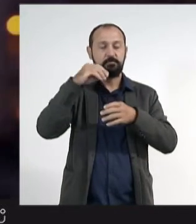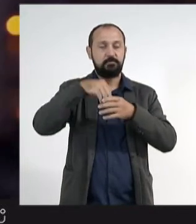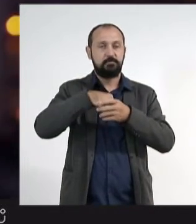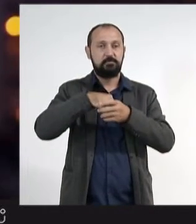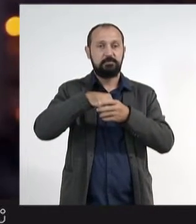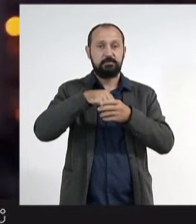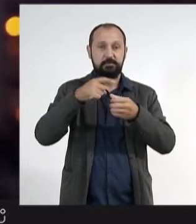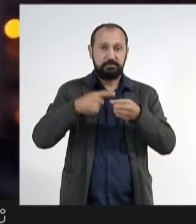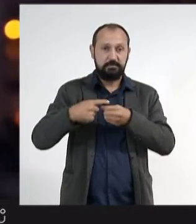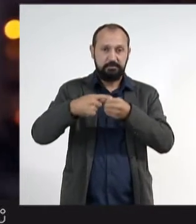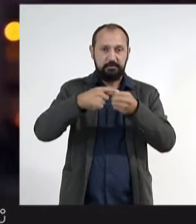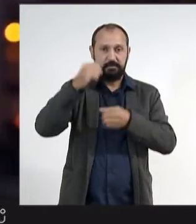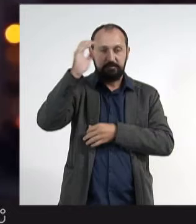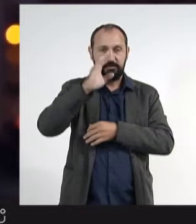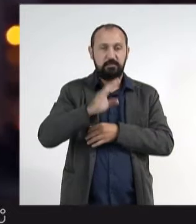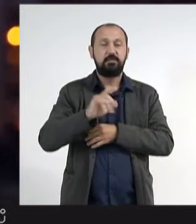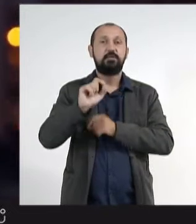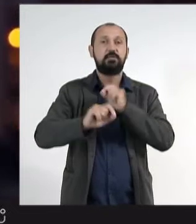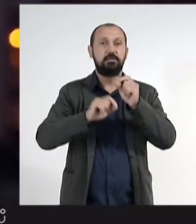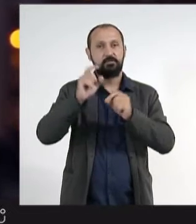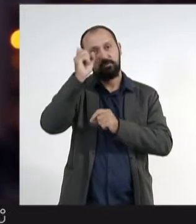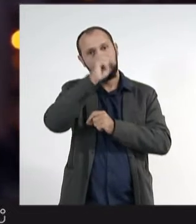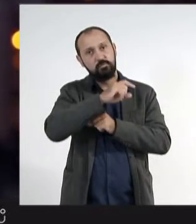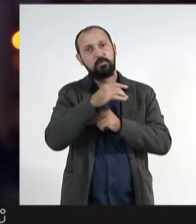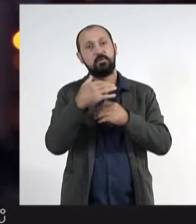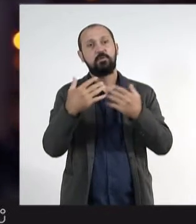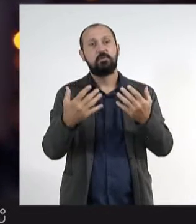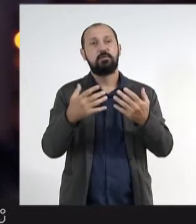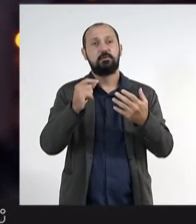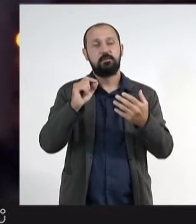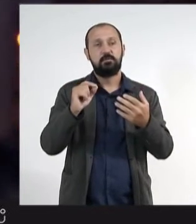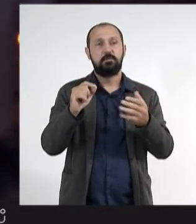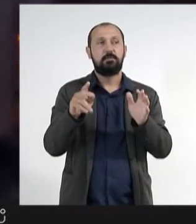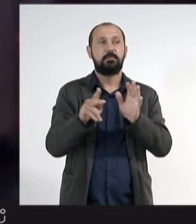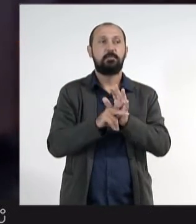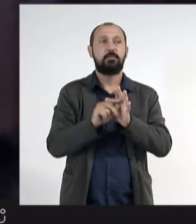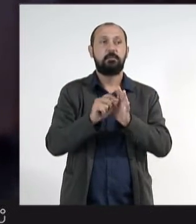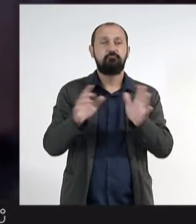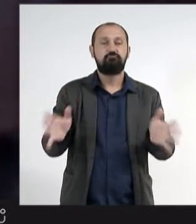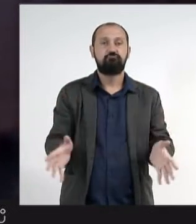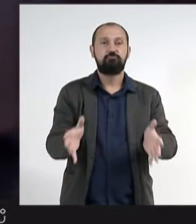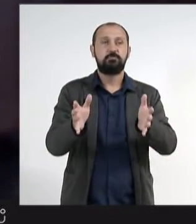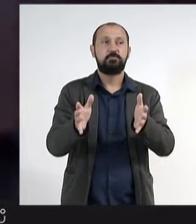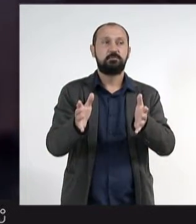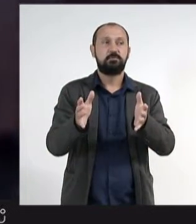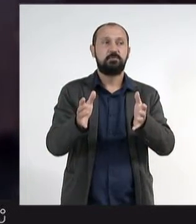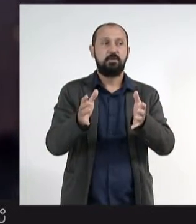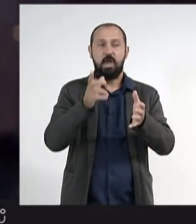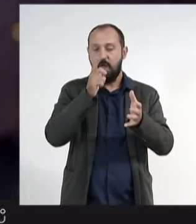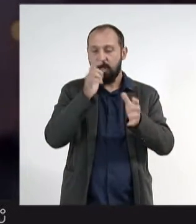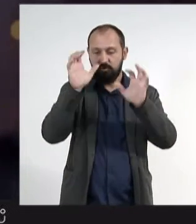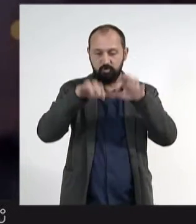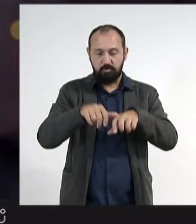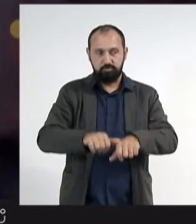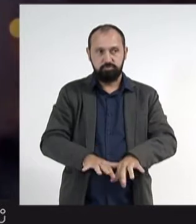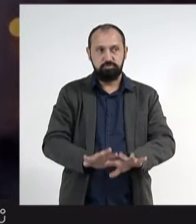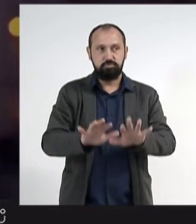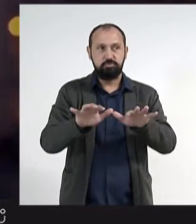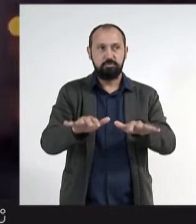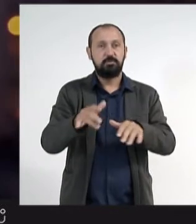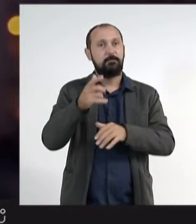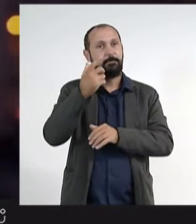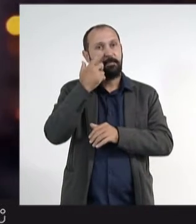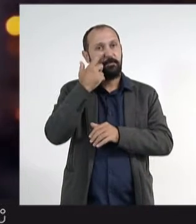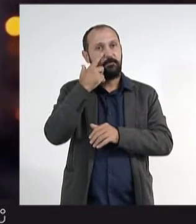brasileiras e as dificuldades ou os aspectos de inundação que ocorrem, como vocês observam